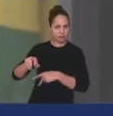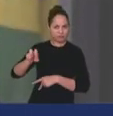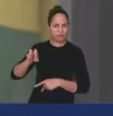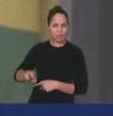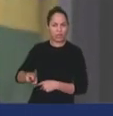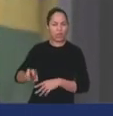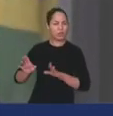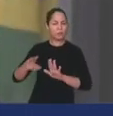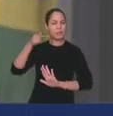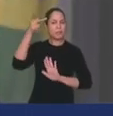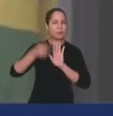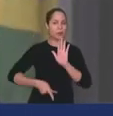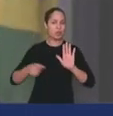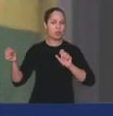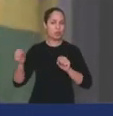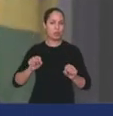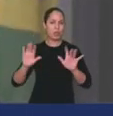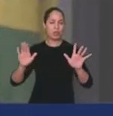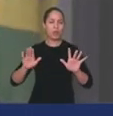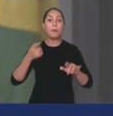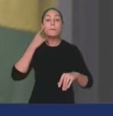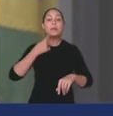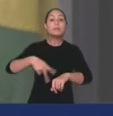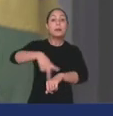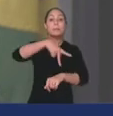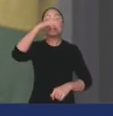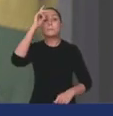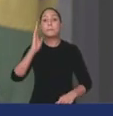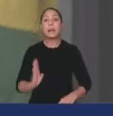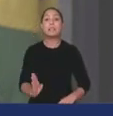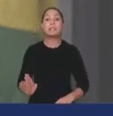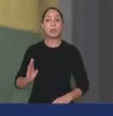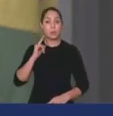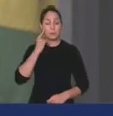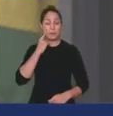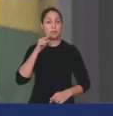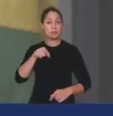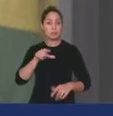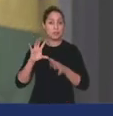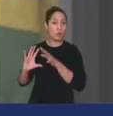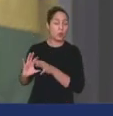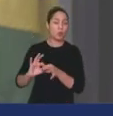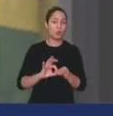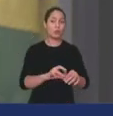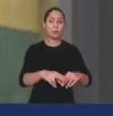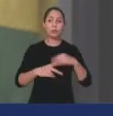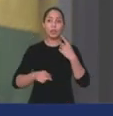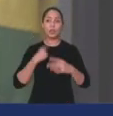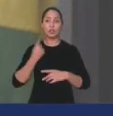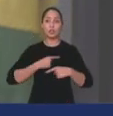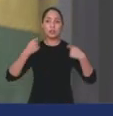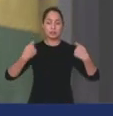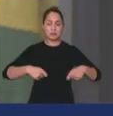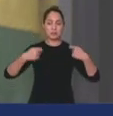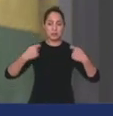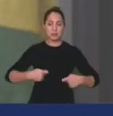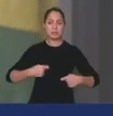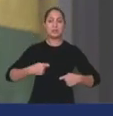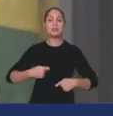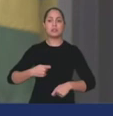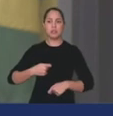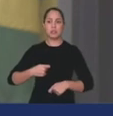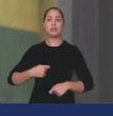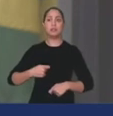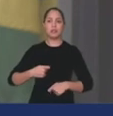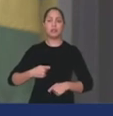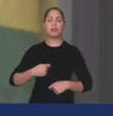pensem no país. Porque nós precisamos, enfim, ter mais um ministro do STF, preencher essa lacuna que durante